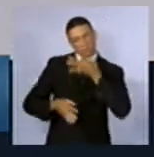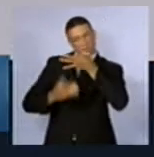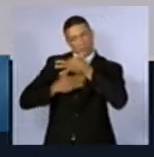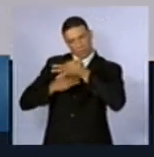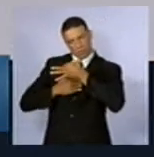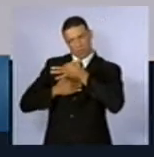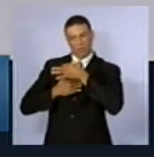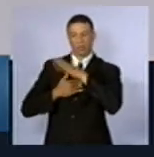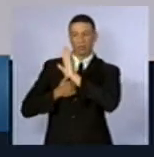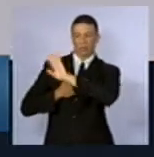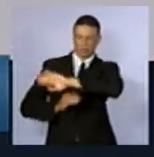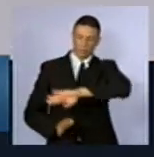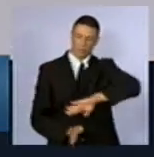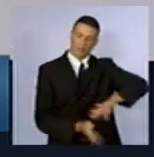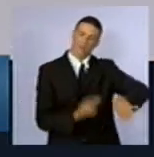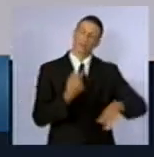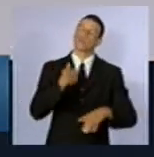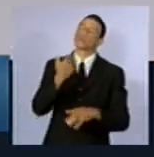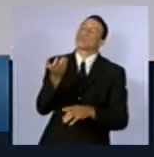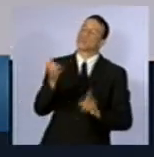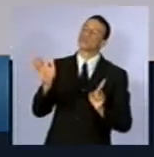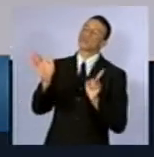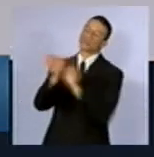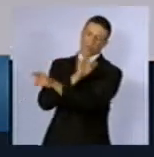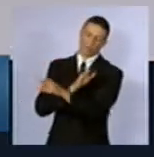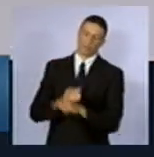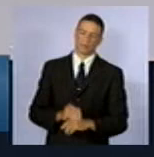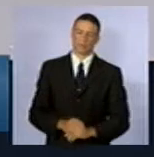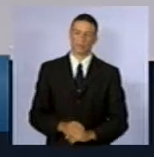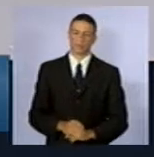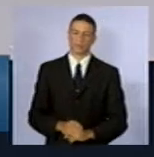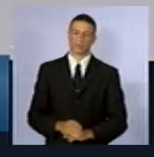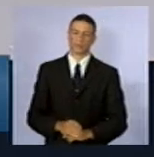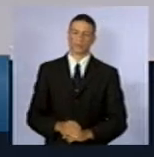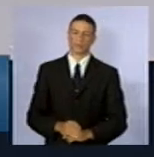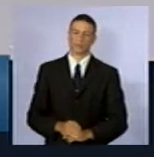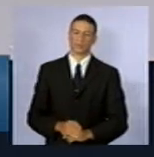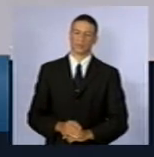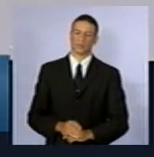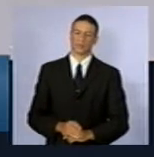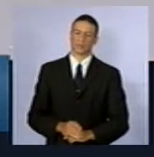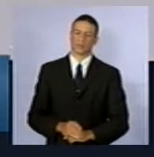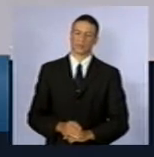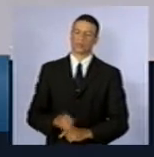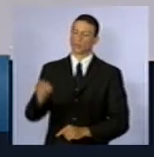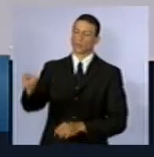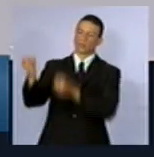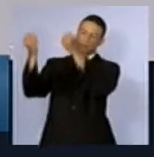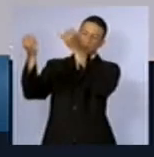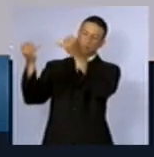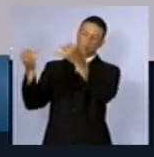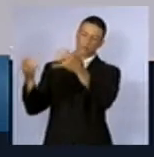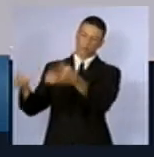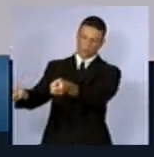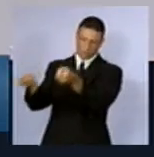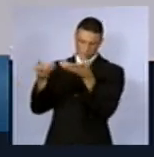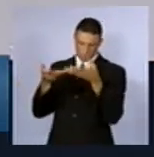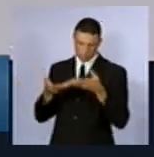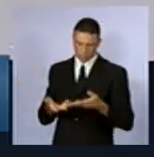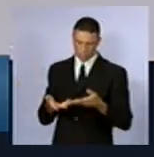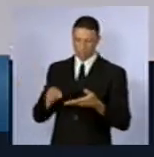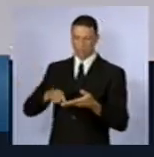eu gostaria de de perguntar é o seguinte eh ele o o expositor coloca que